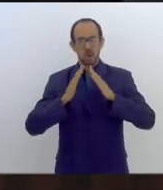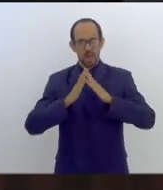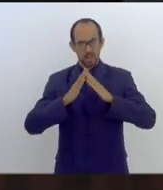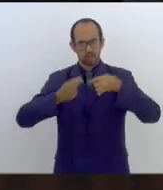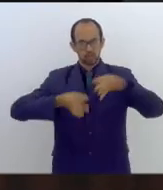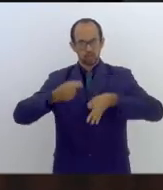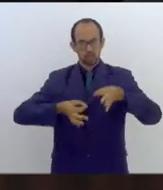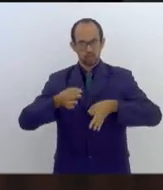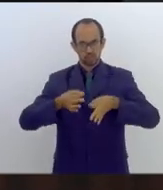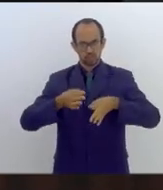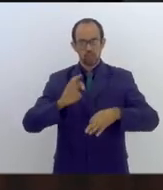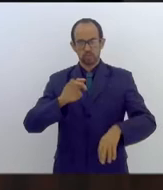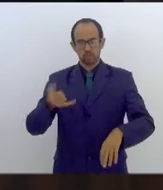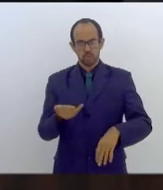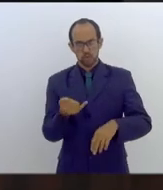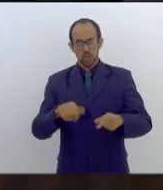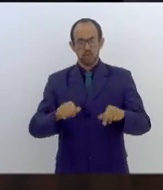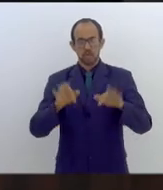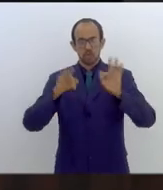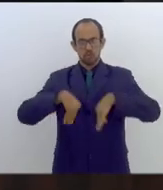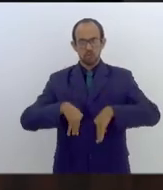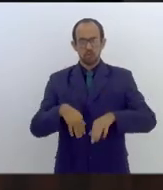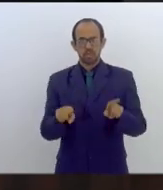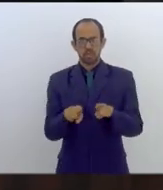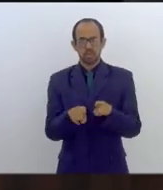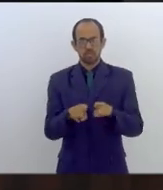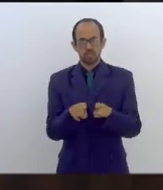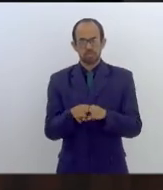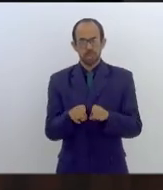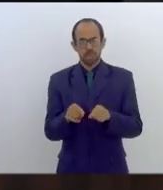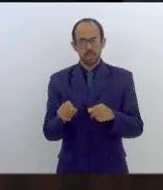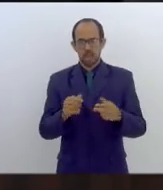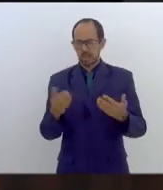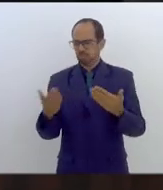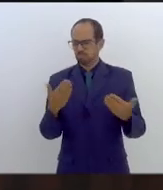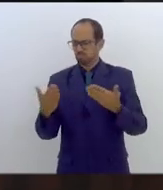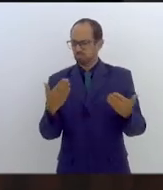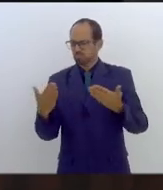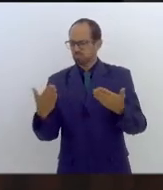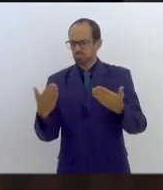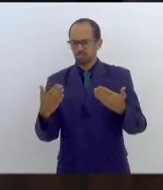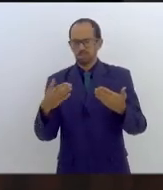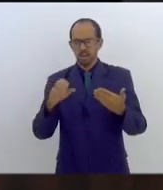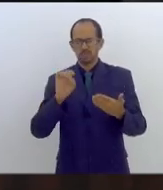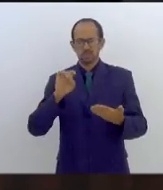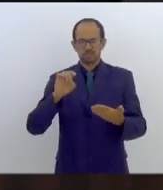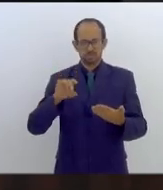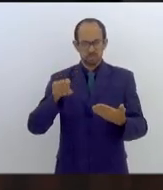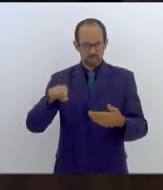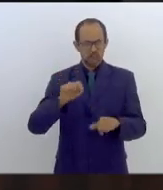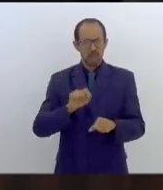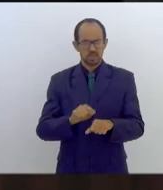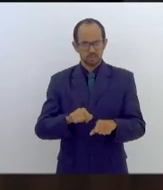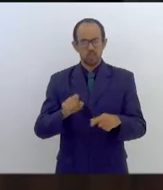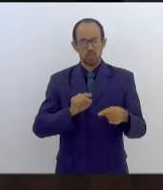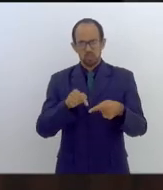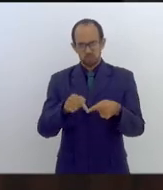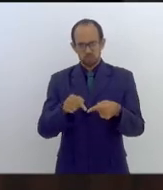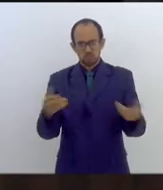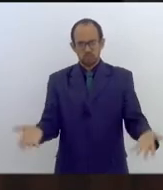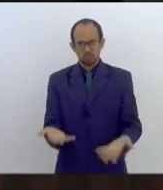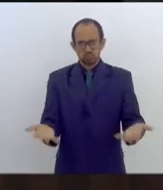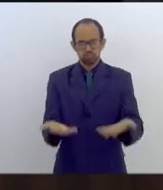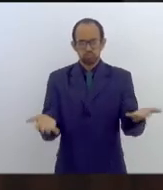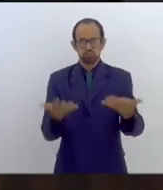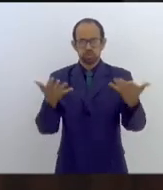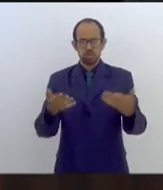Justiça o fim das distinções entre entranças comuns especiais com o objetivo de valorizar